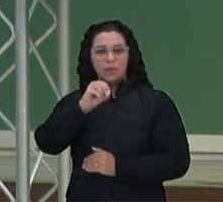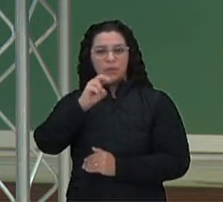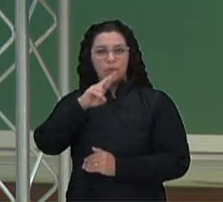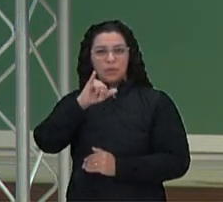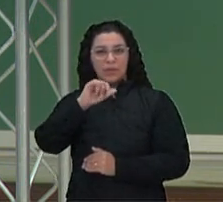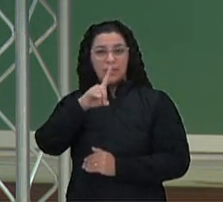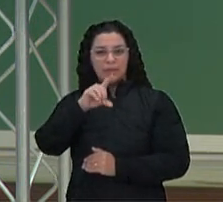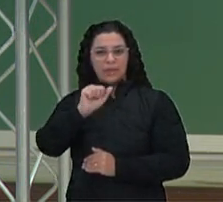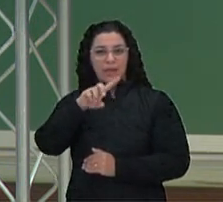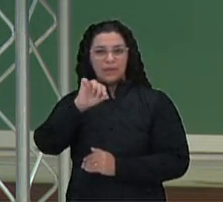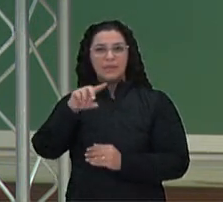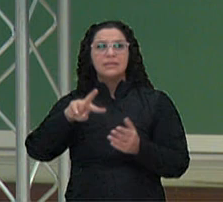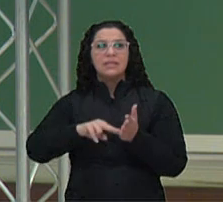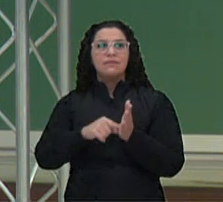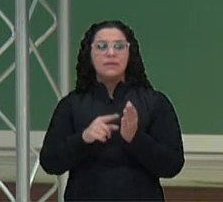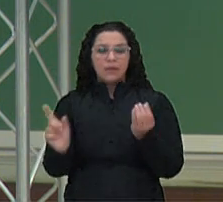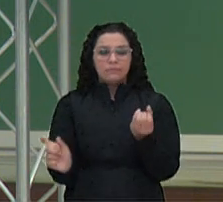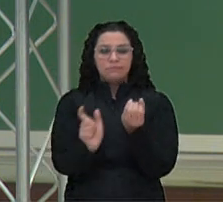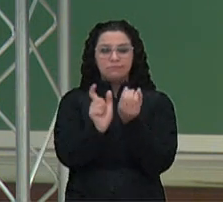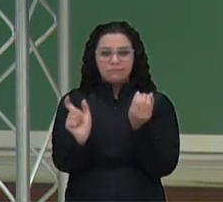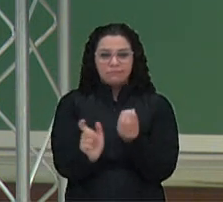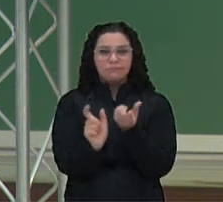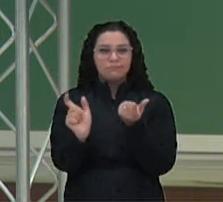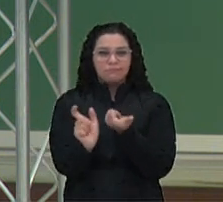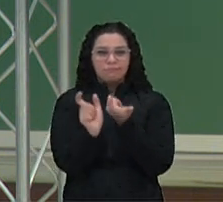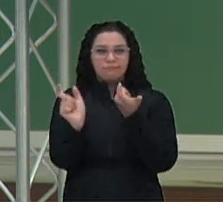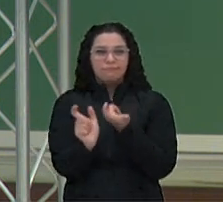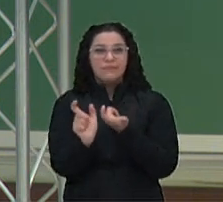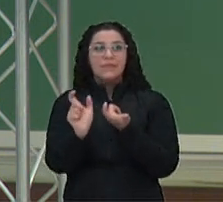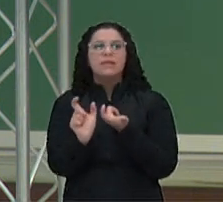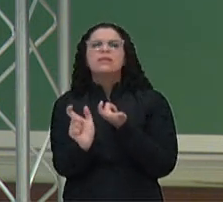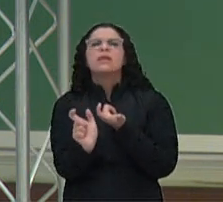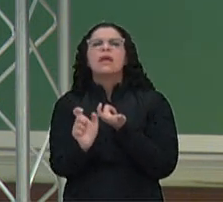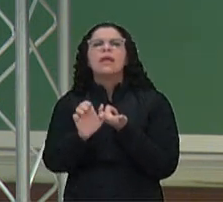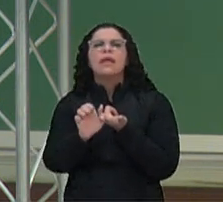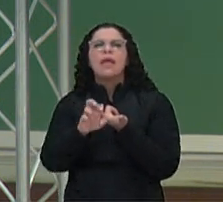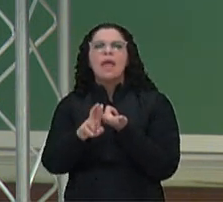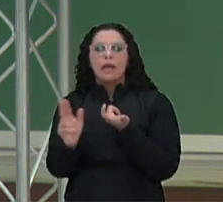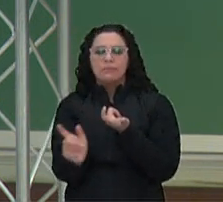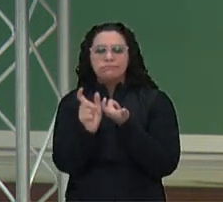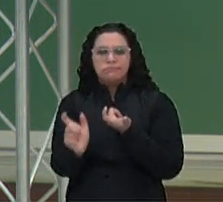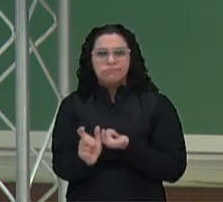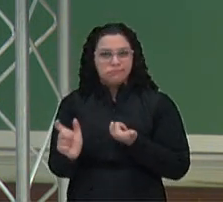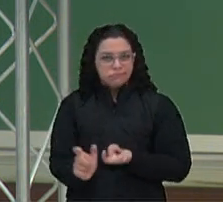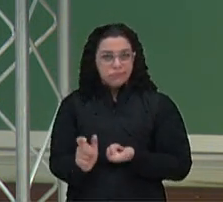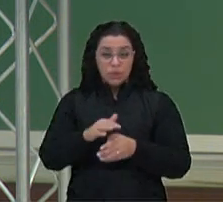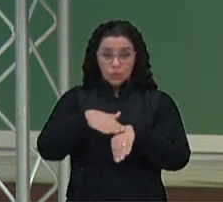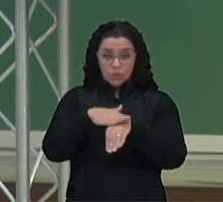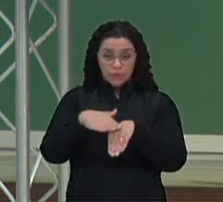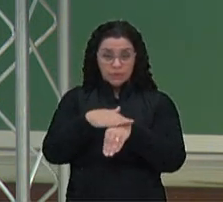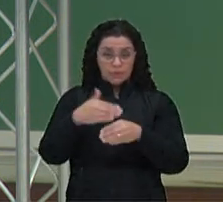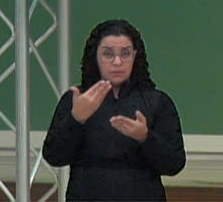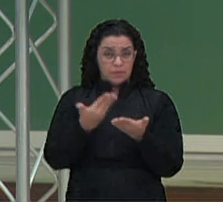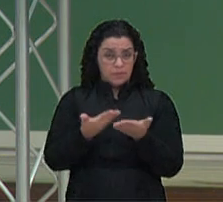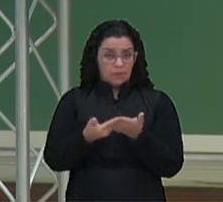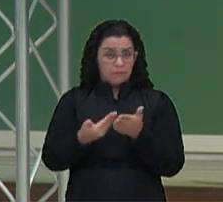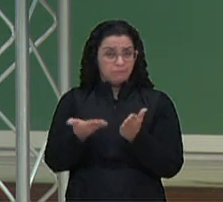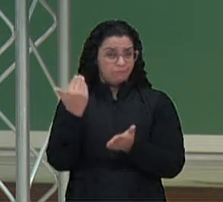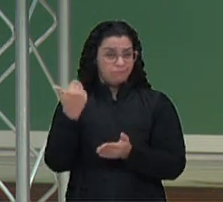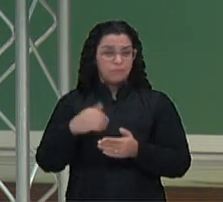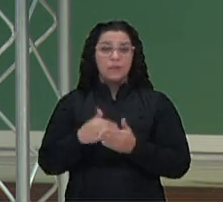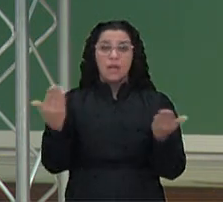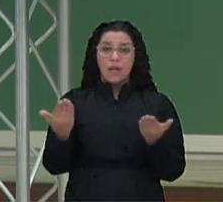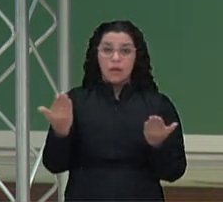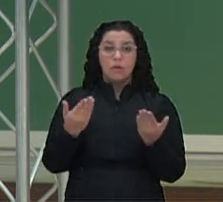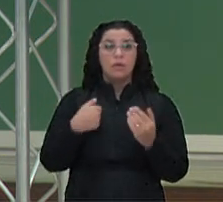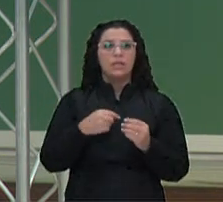que a gente acrescenta o ER ao final do adjetivo, né? Então foi mais ou menos isso que a gente conversou na aula passada. Lembrando que essa aula